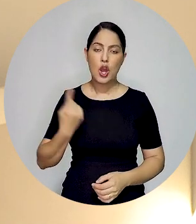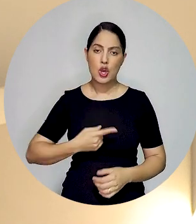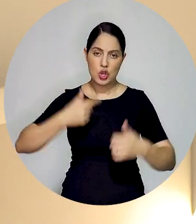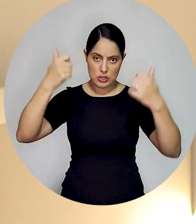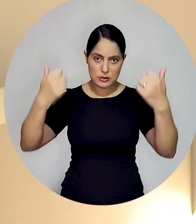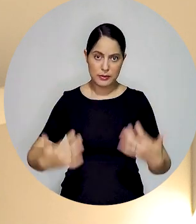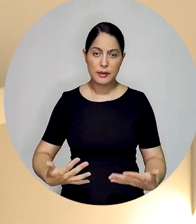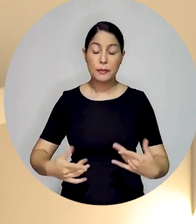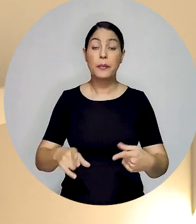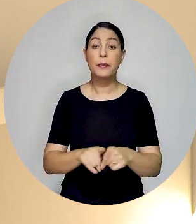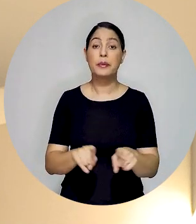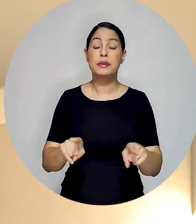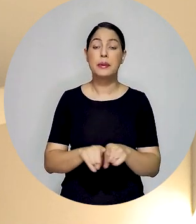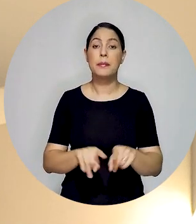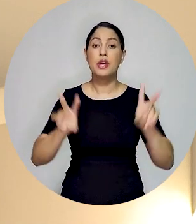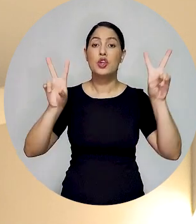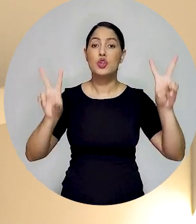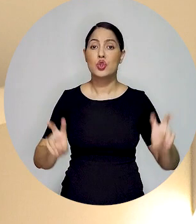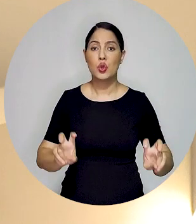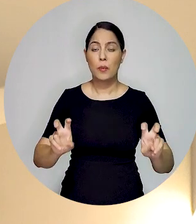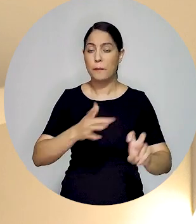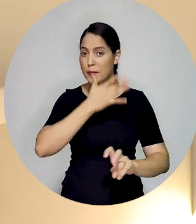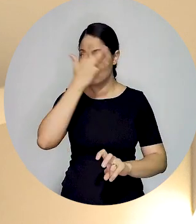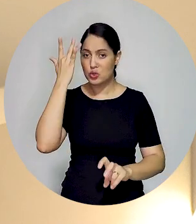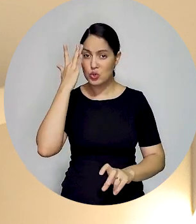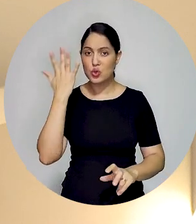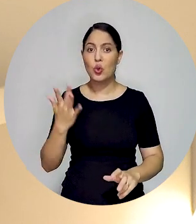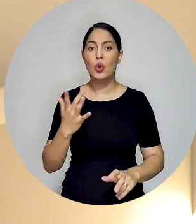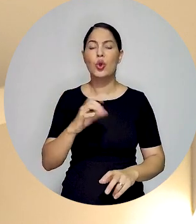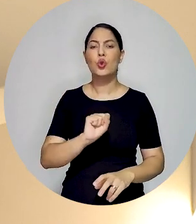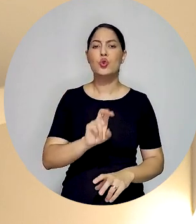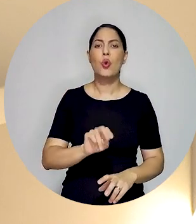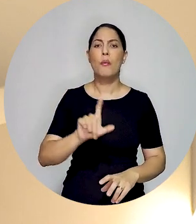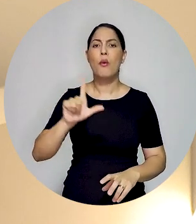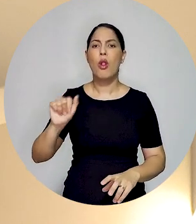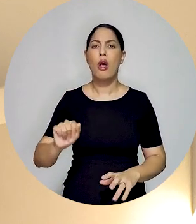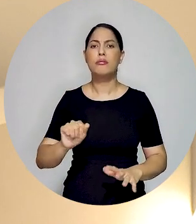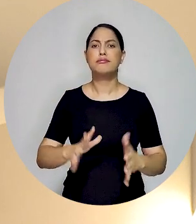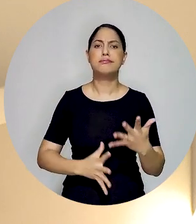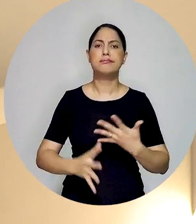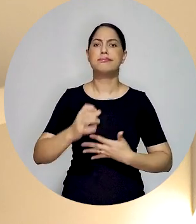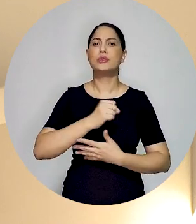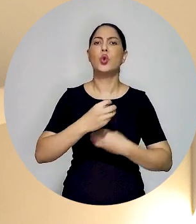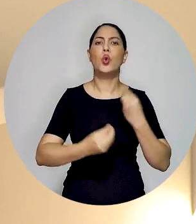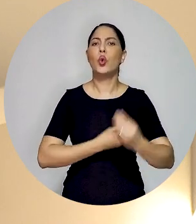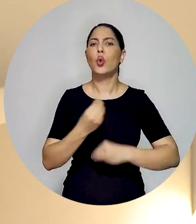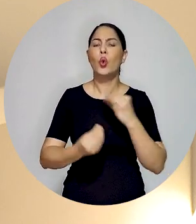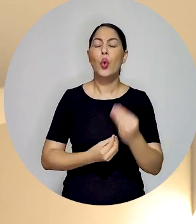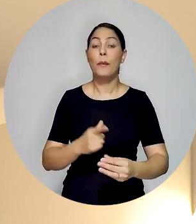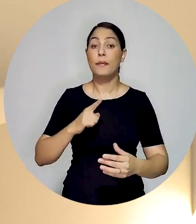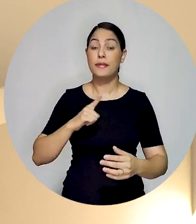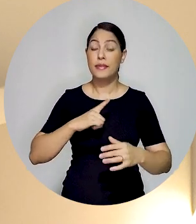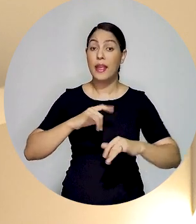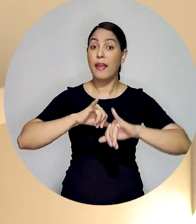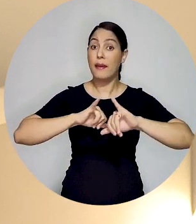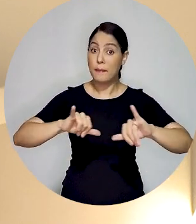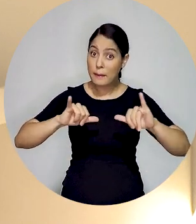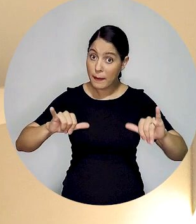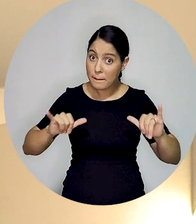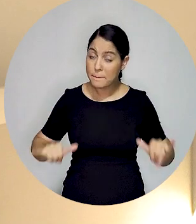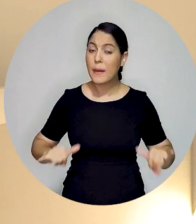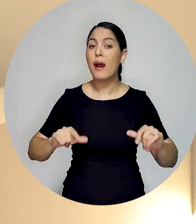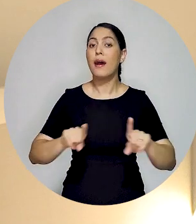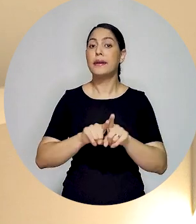que proíbem o ingresso na nossa atividade profissional daqueles que foram condenados ou estão sendo processados por crimes de violência